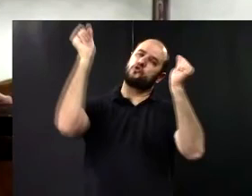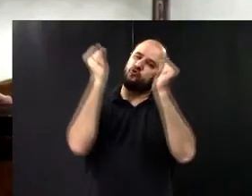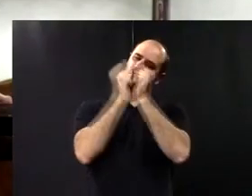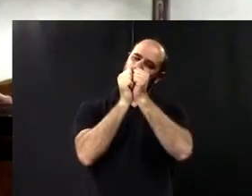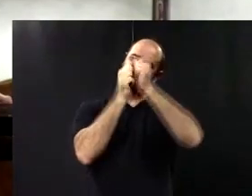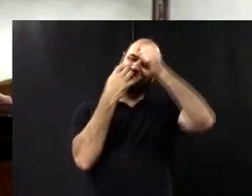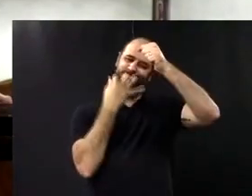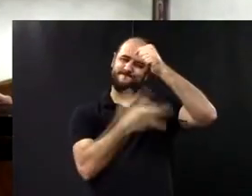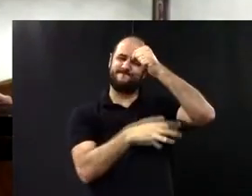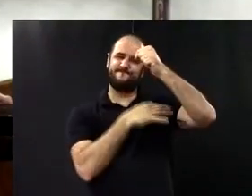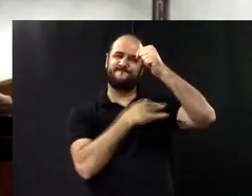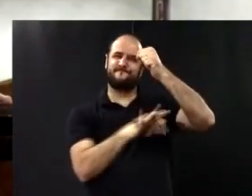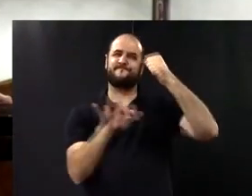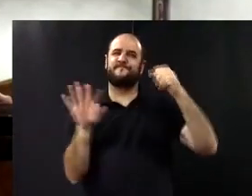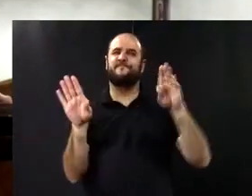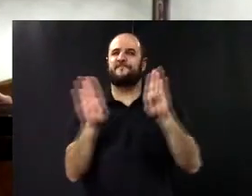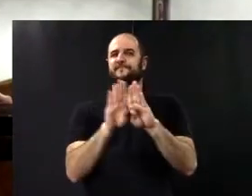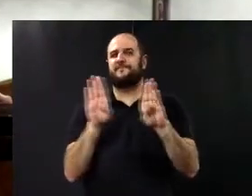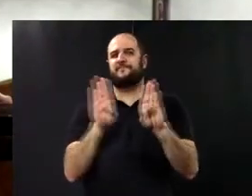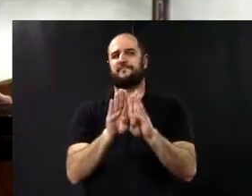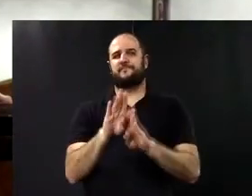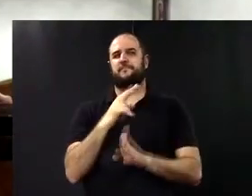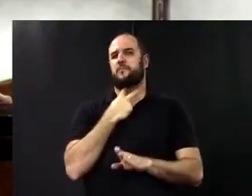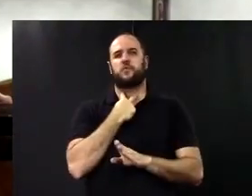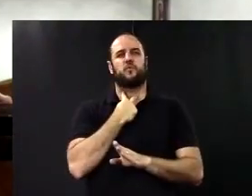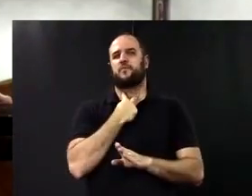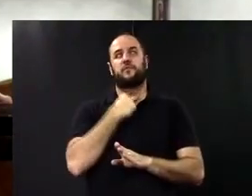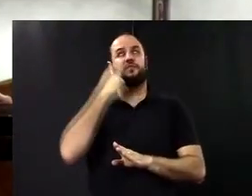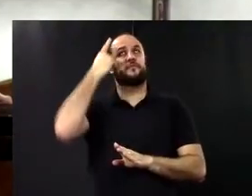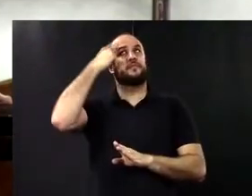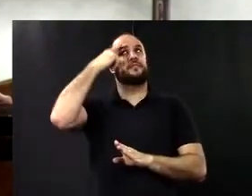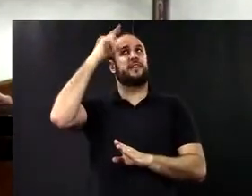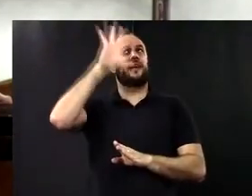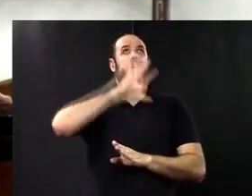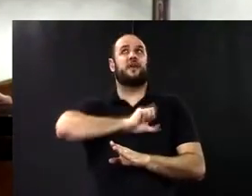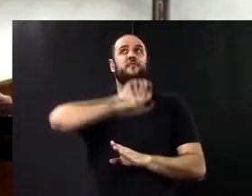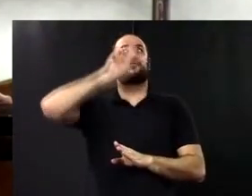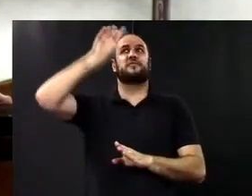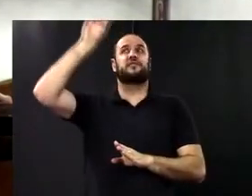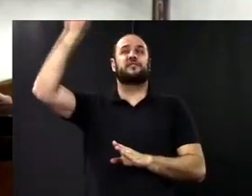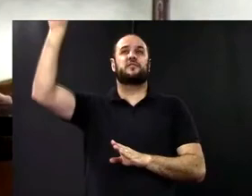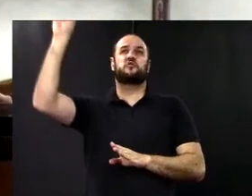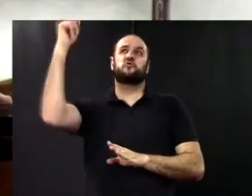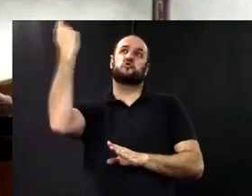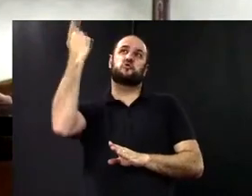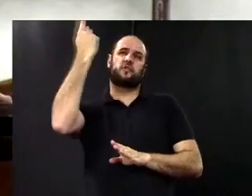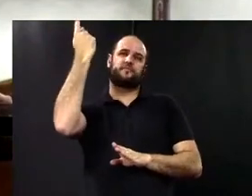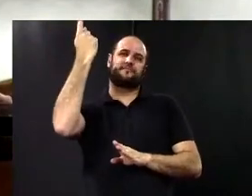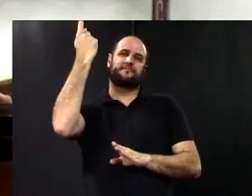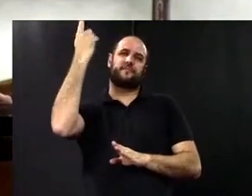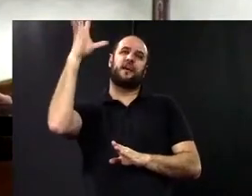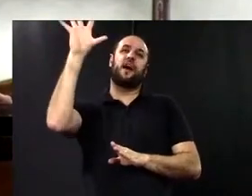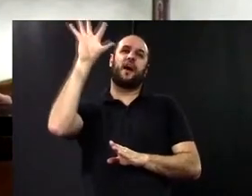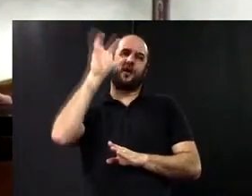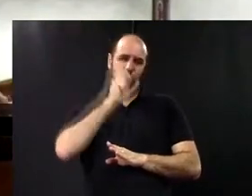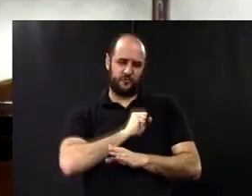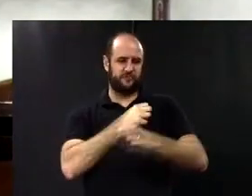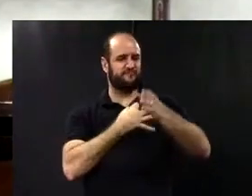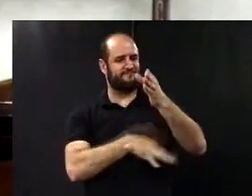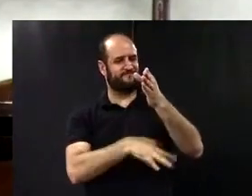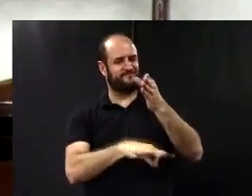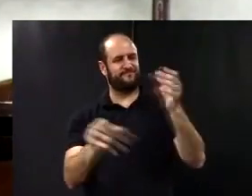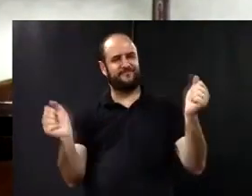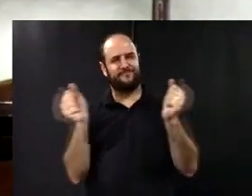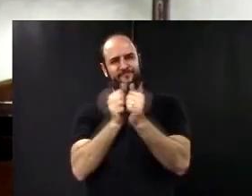disciplina. Você não deve pensar no amor de Deus sem a disciplina. Quero dizer para você que esse conselho, o conselho da